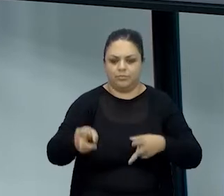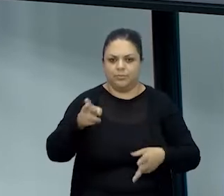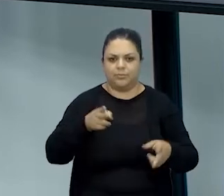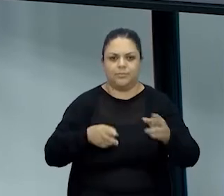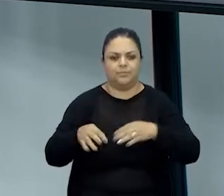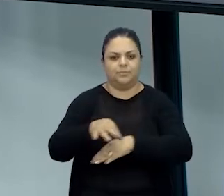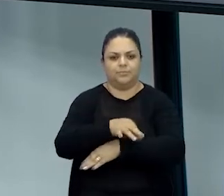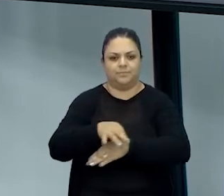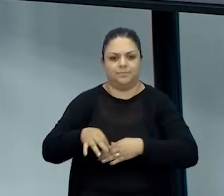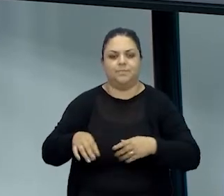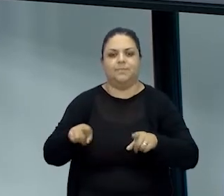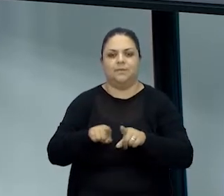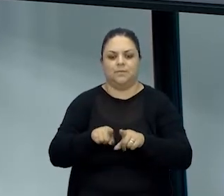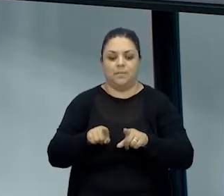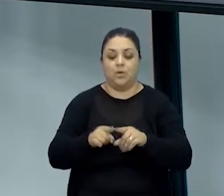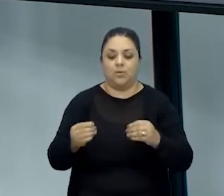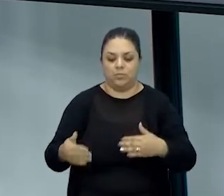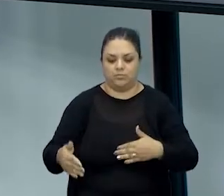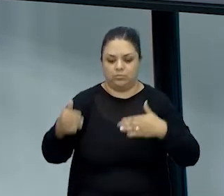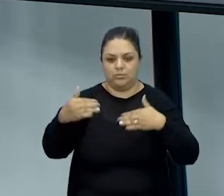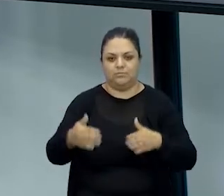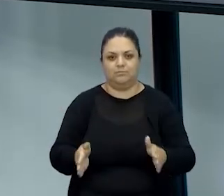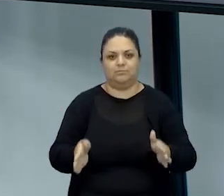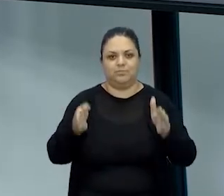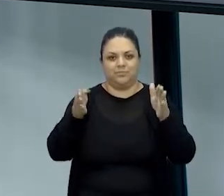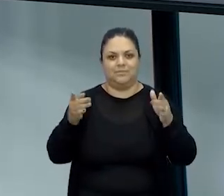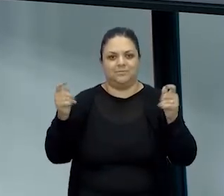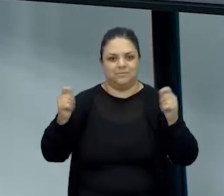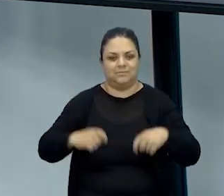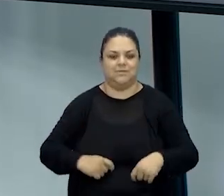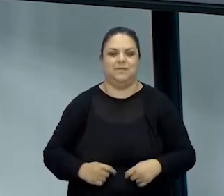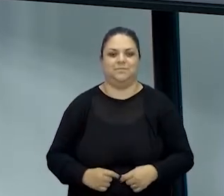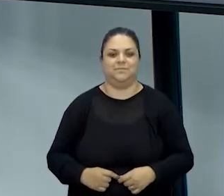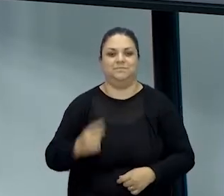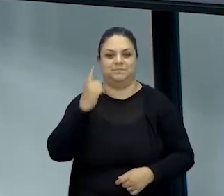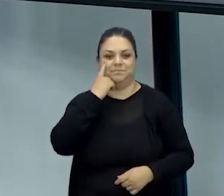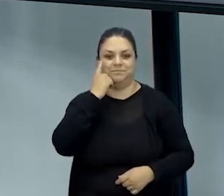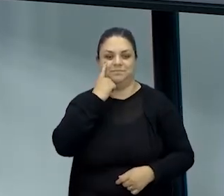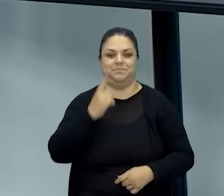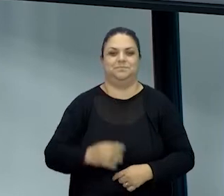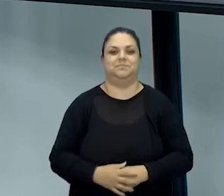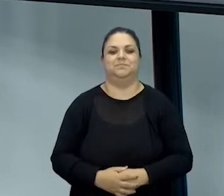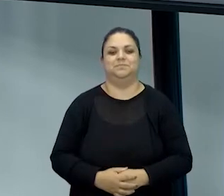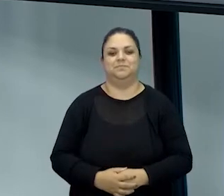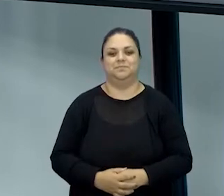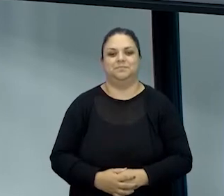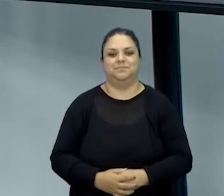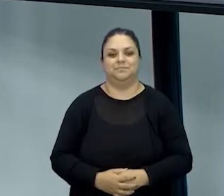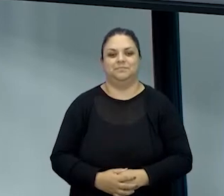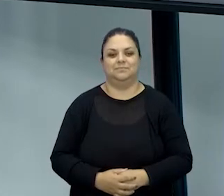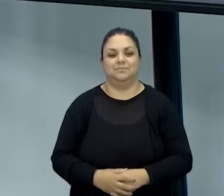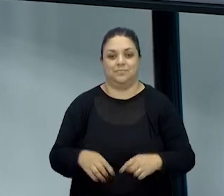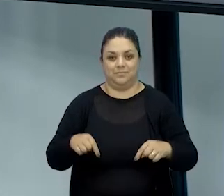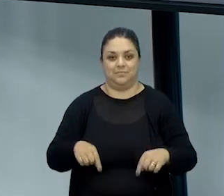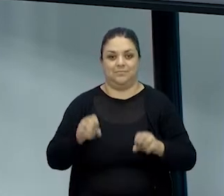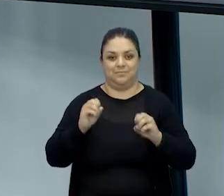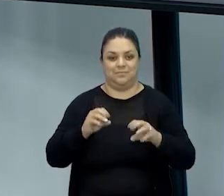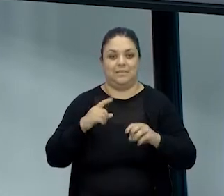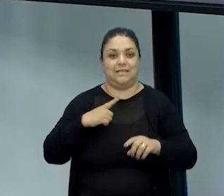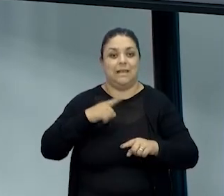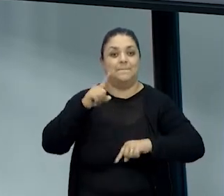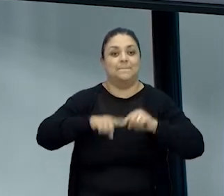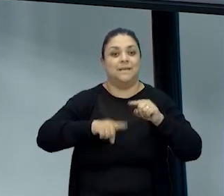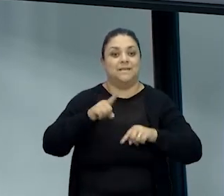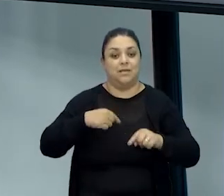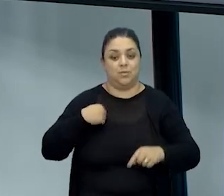E até mesmo construção da nossa maquete. Então olha só. Na aula de hoje eu vou estar mostrando o material